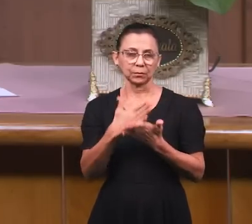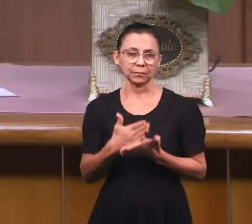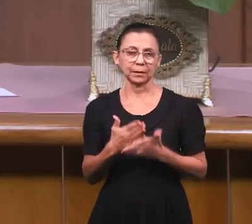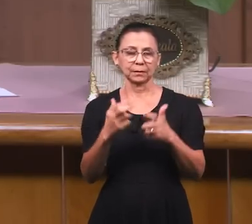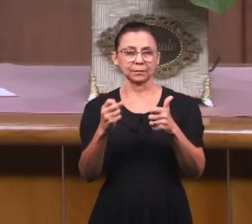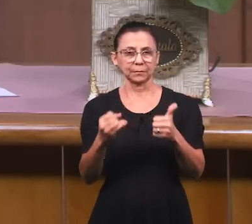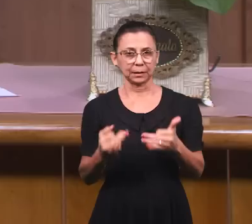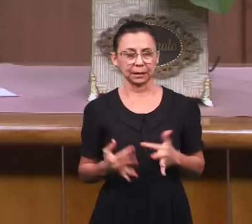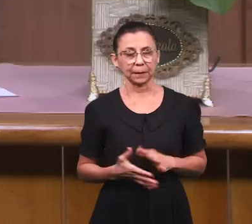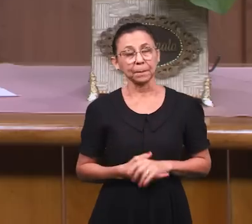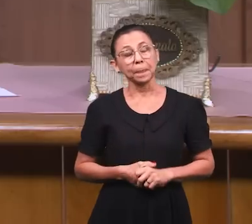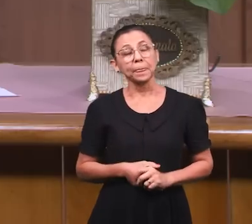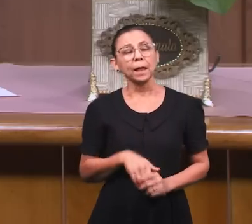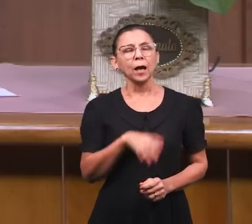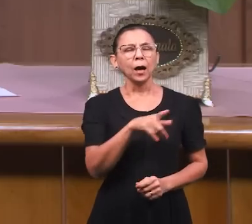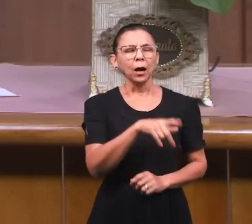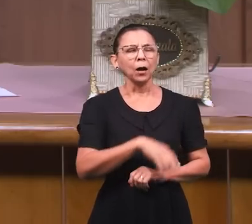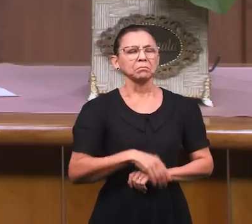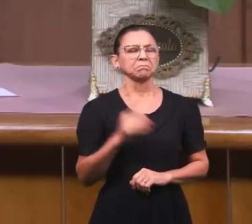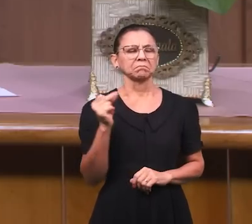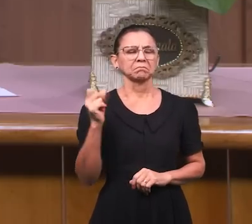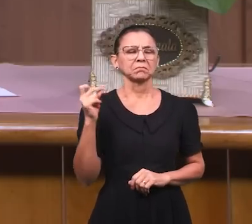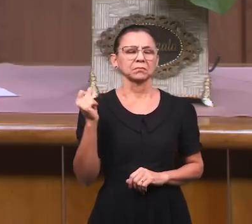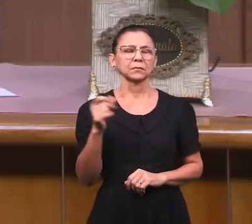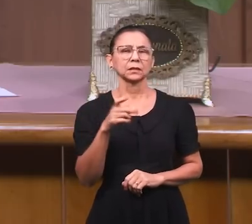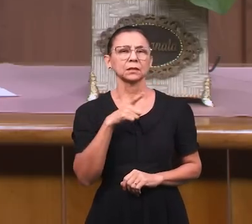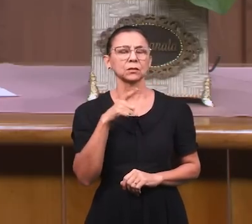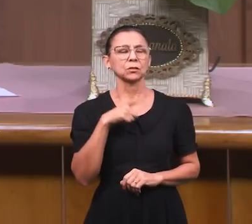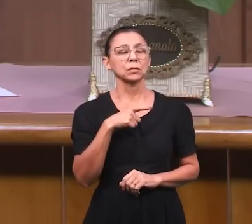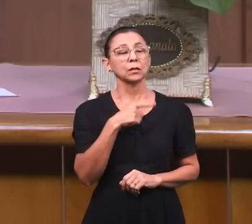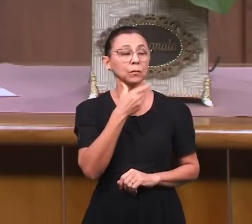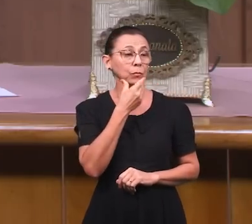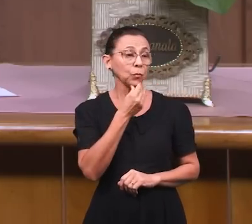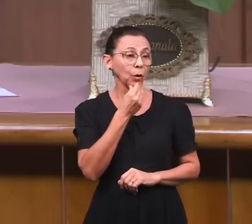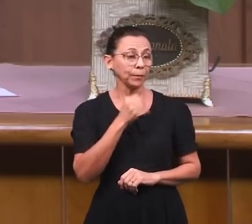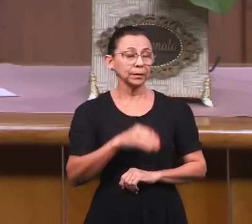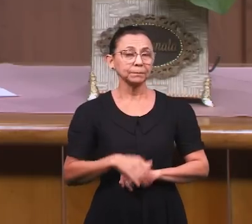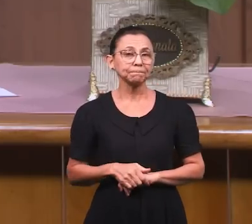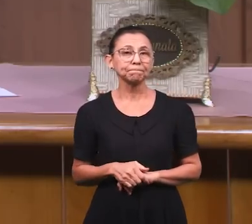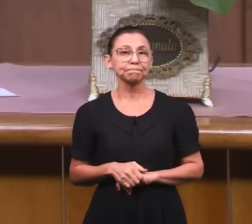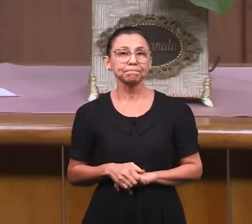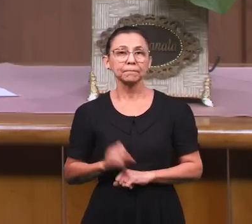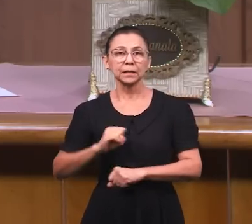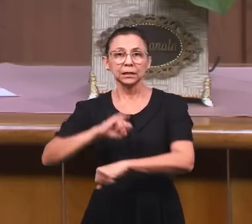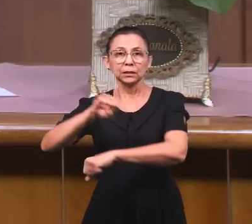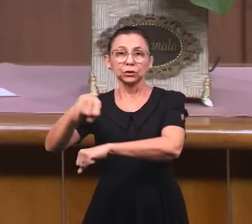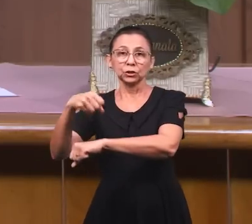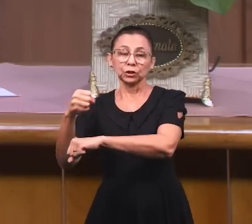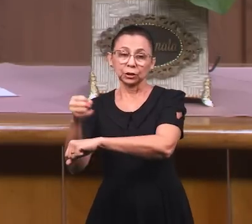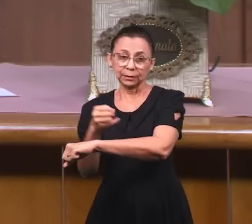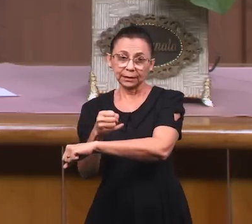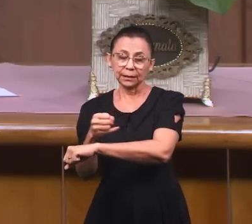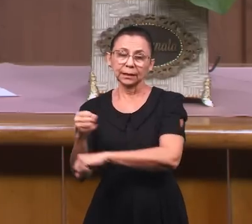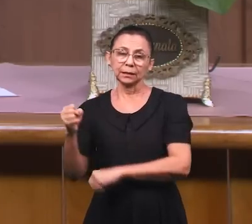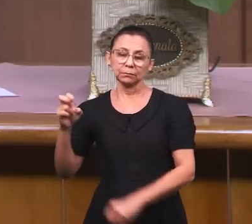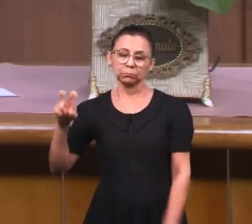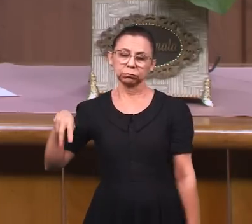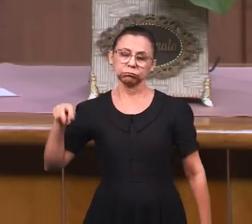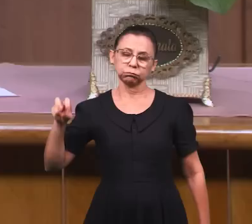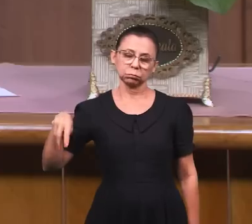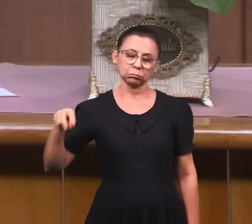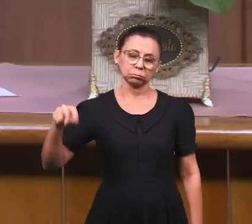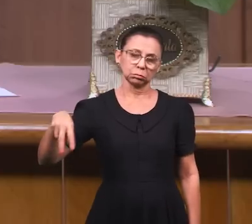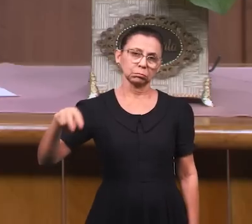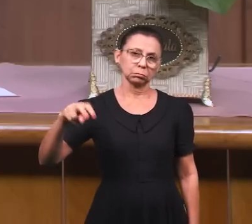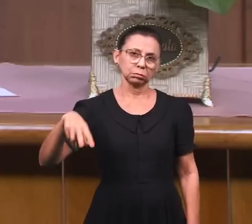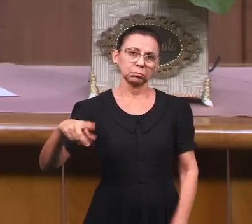dizendo que havia um homem, Um homem que descia de Jerusalém, caiu nas mãos dos salteadores,